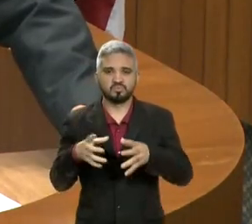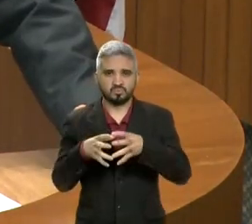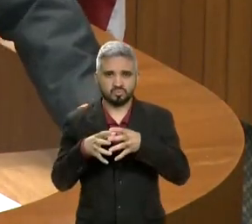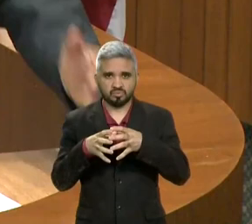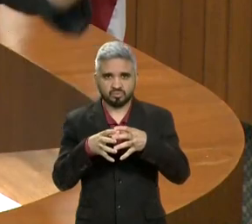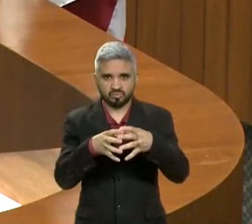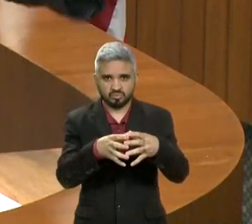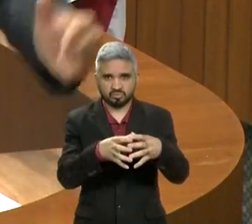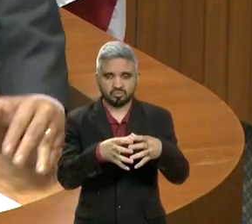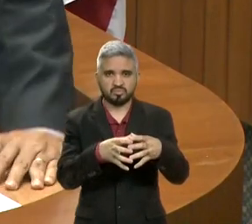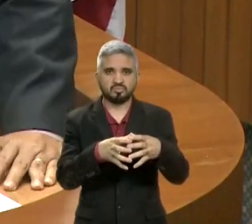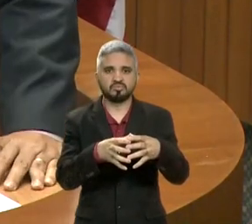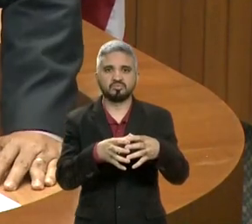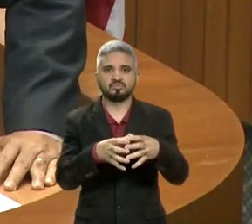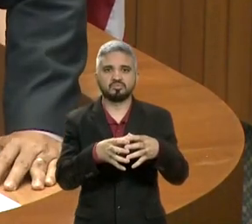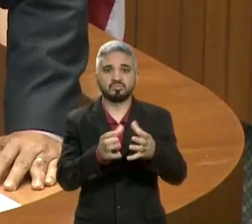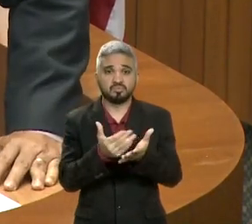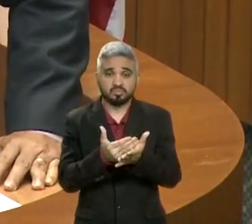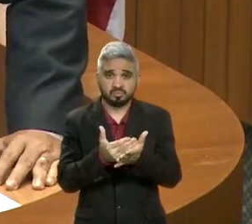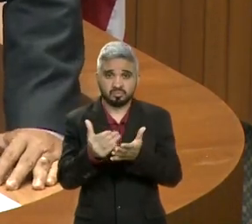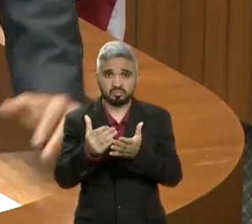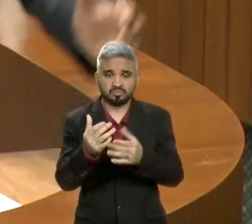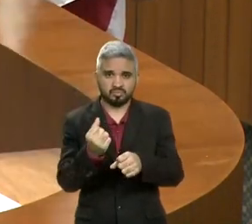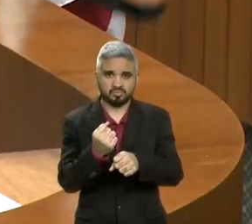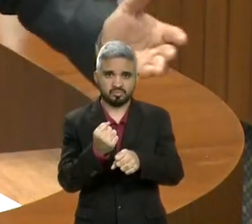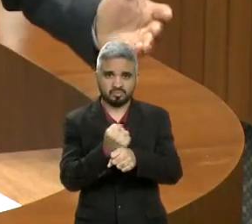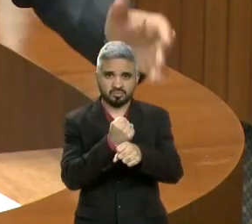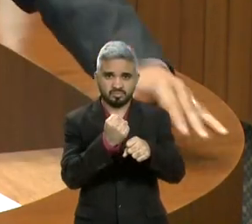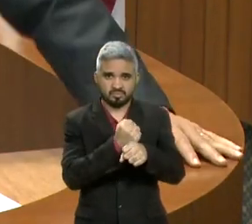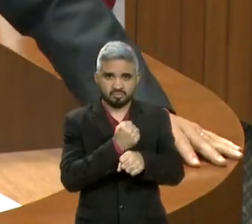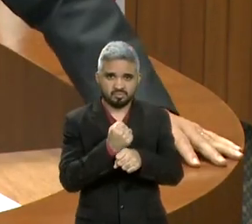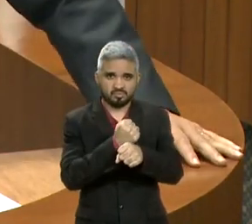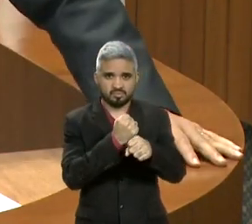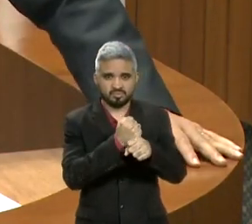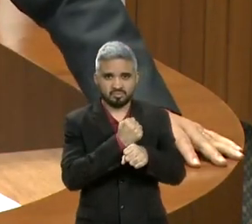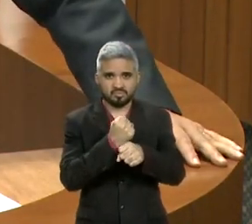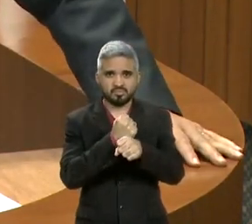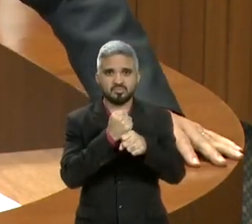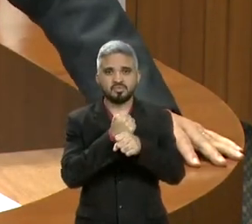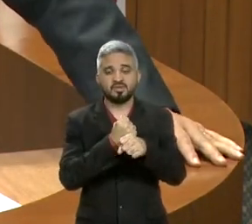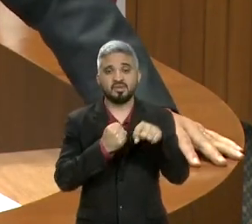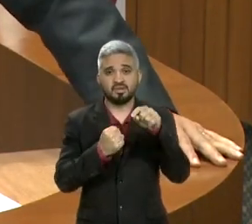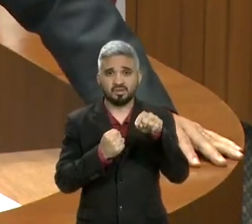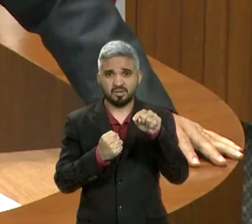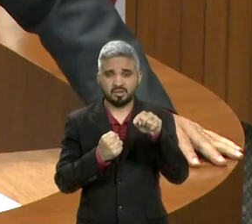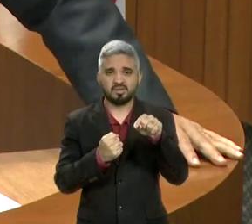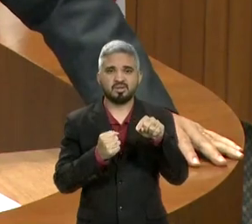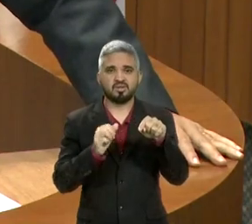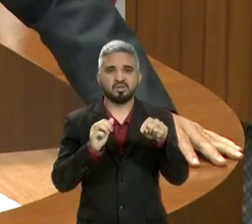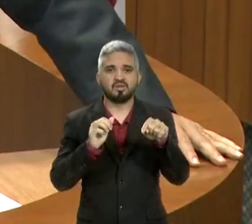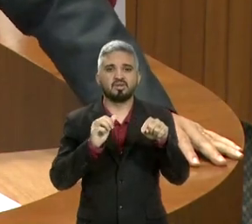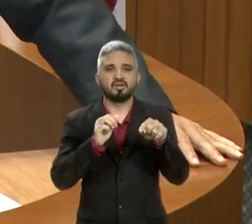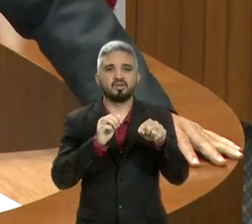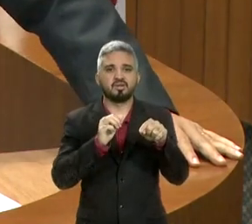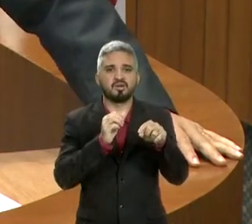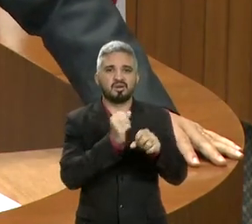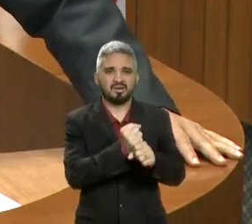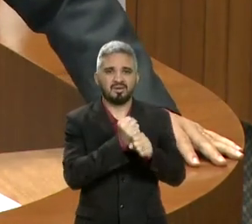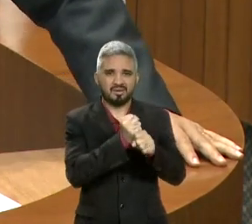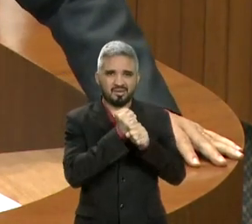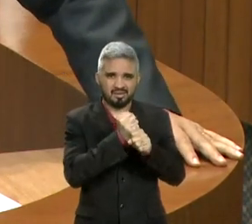caravana dando início à construção da nossa Sonhada fecularia que um dia foi colocado a pedra